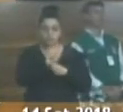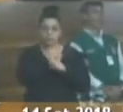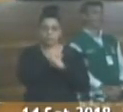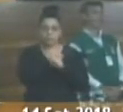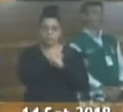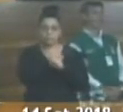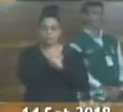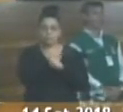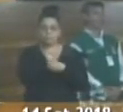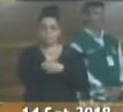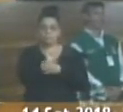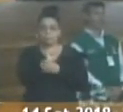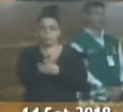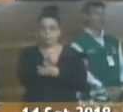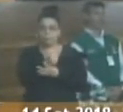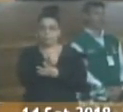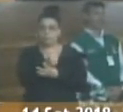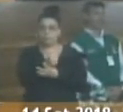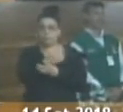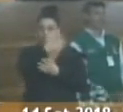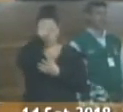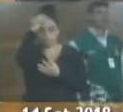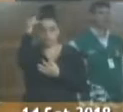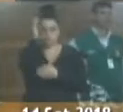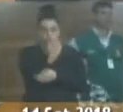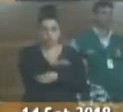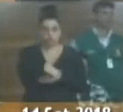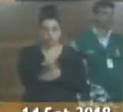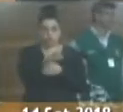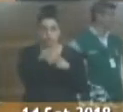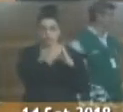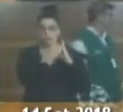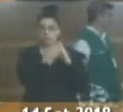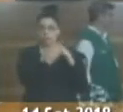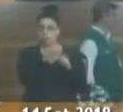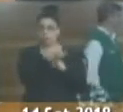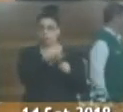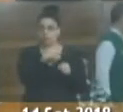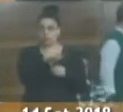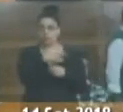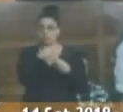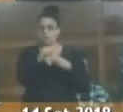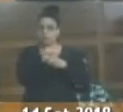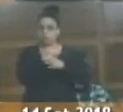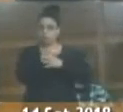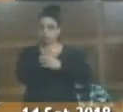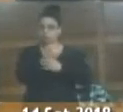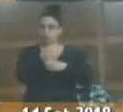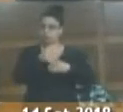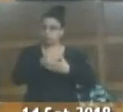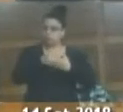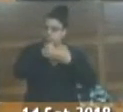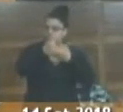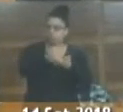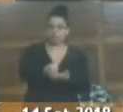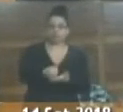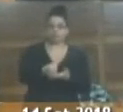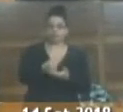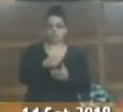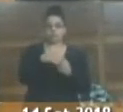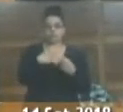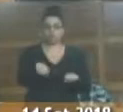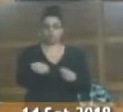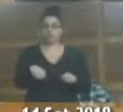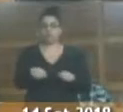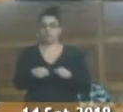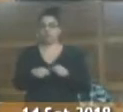feito? A gente precisa fortalecer essas pessoas, a gente precisa fortalecer as dinâmicas locais, a gente precisa fortalecer essas potências